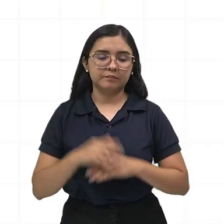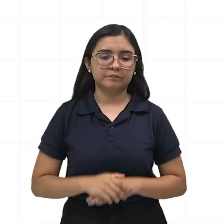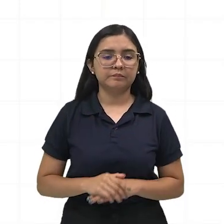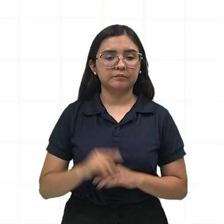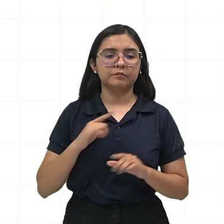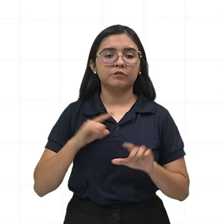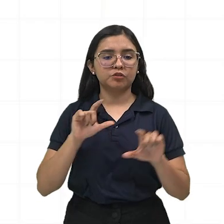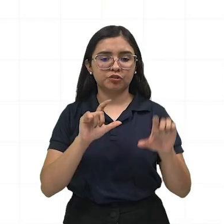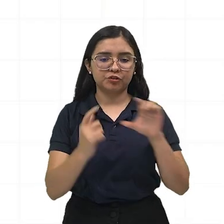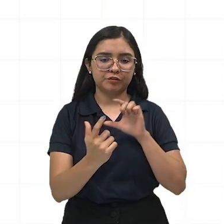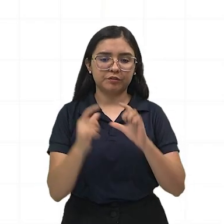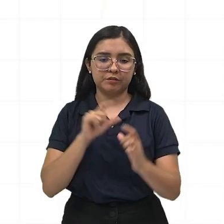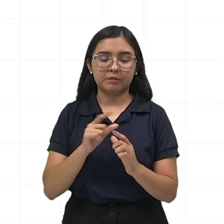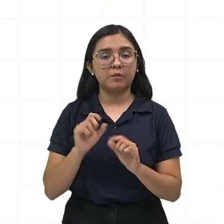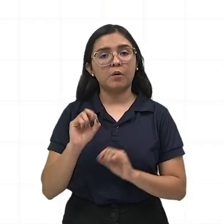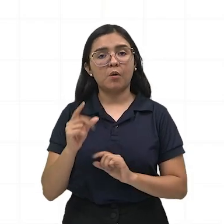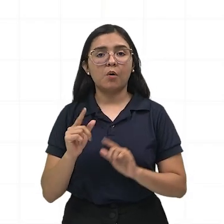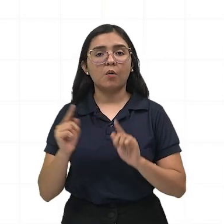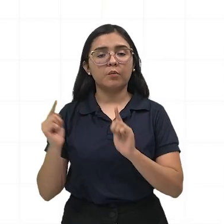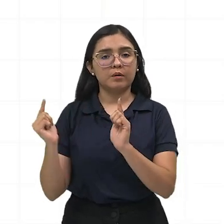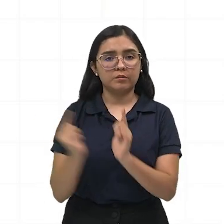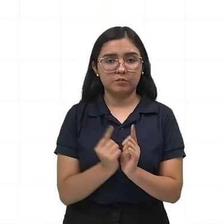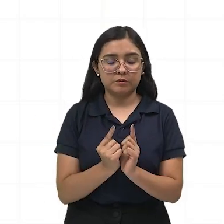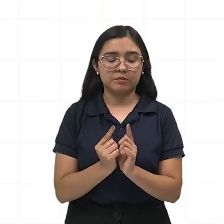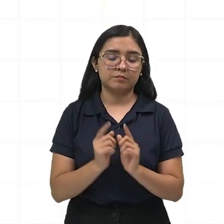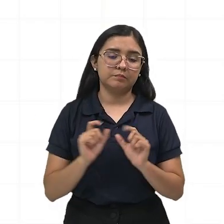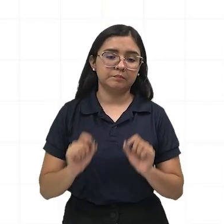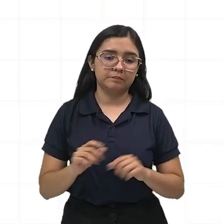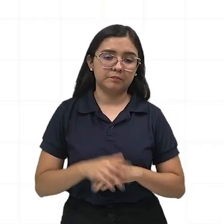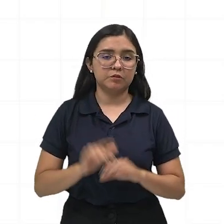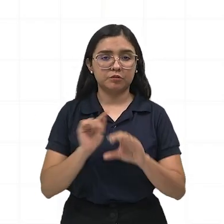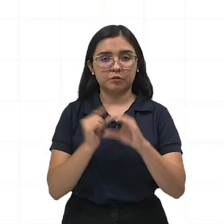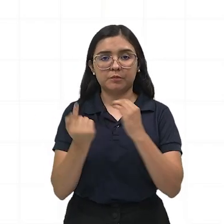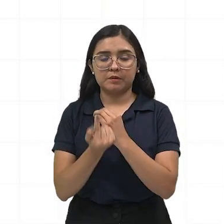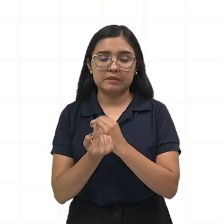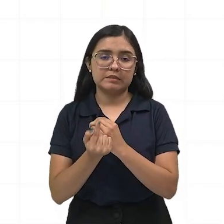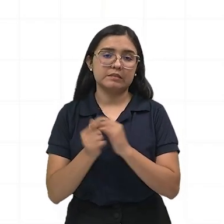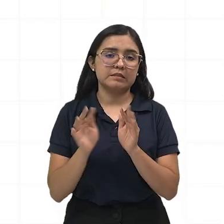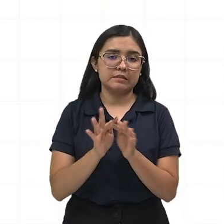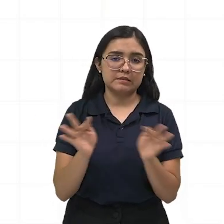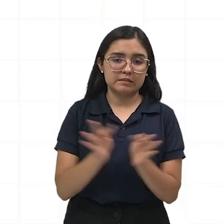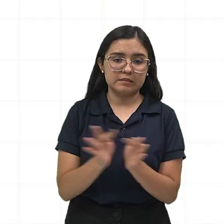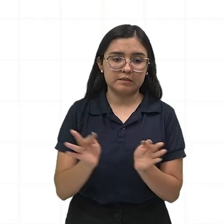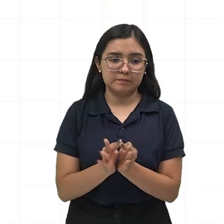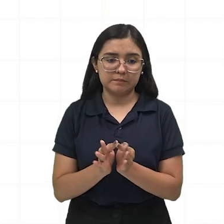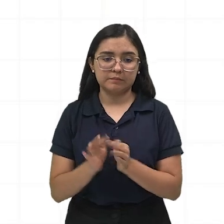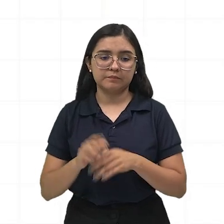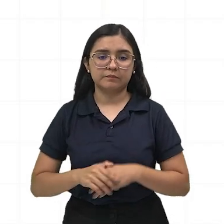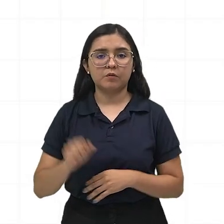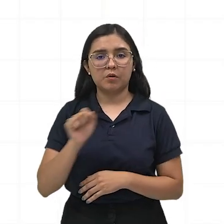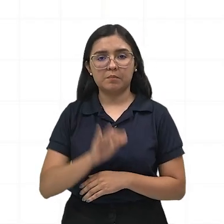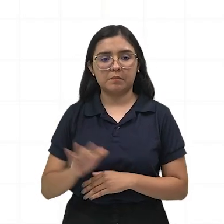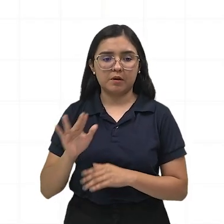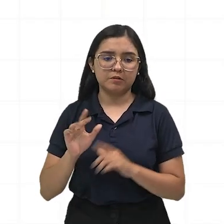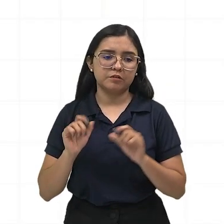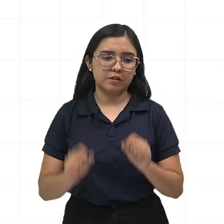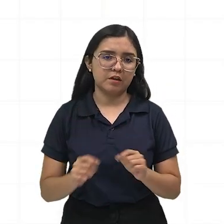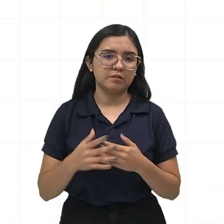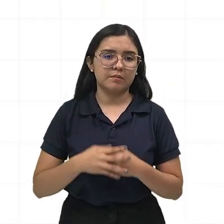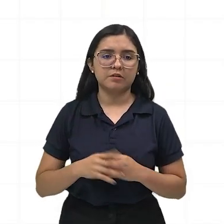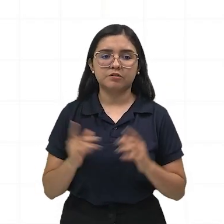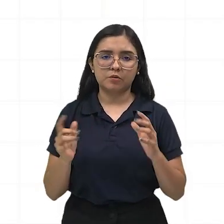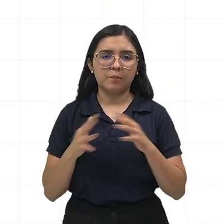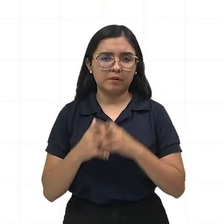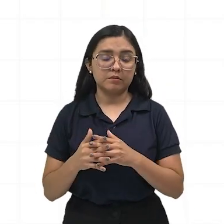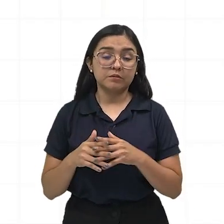figura, sejam formas geométricas simples ou imagens complexas.